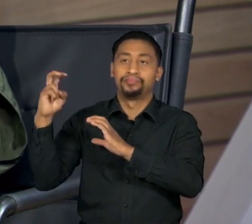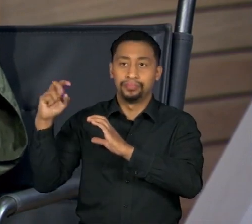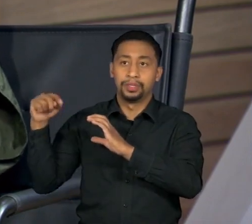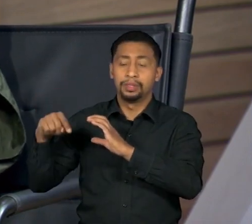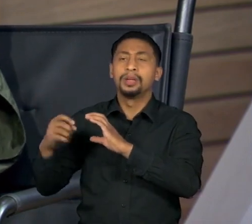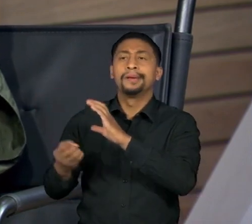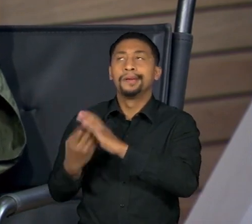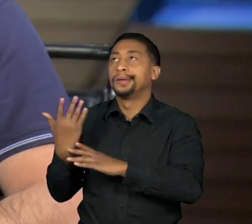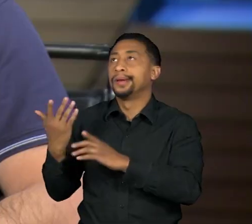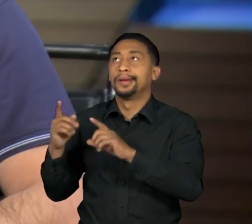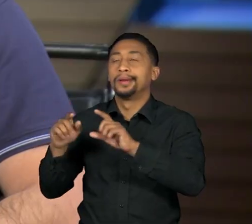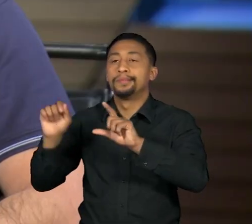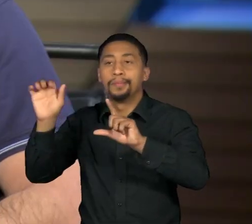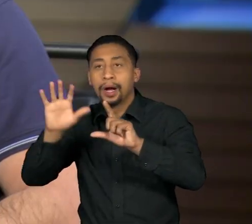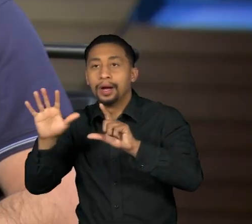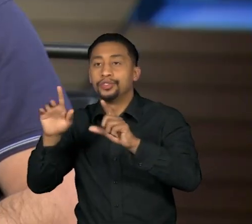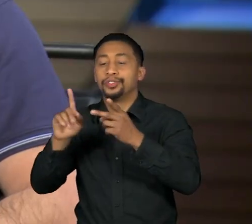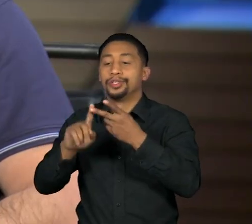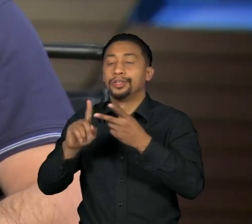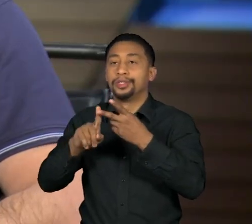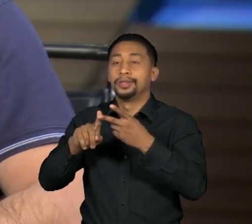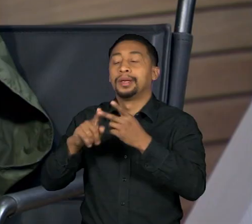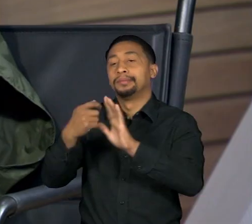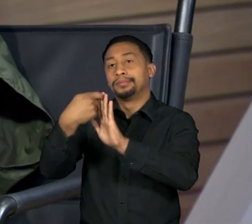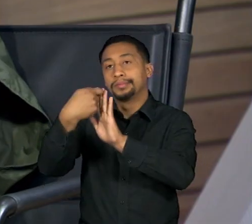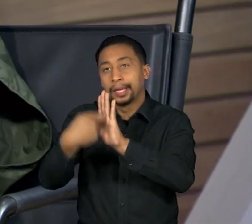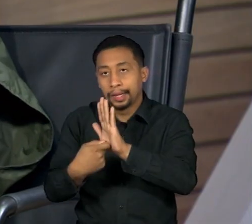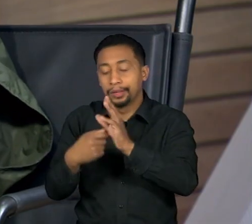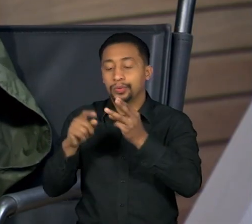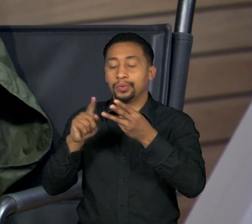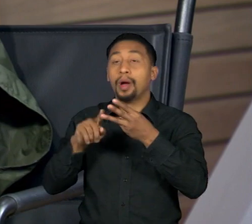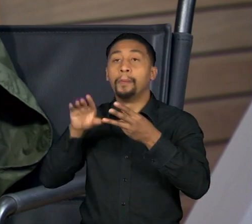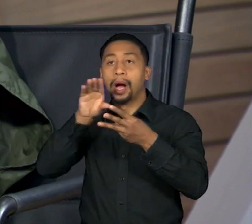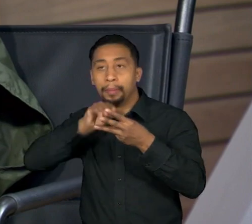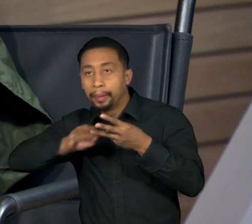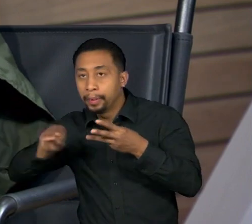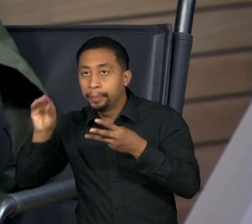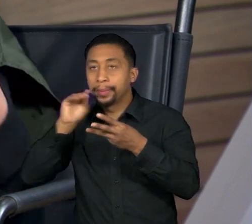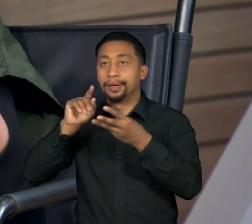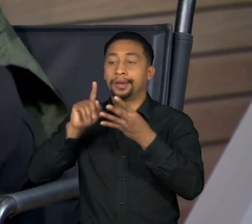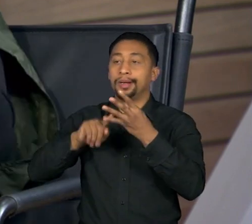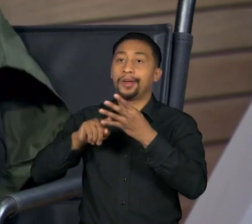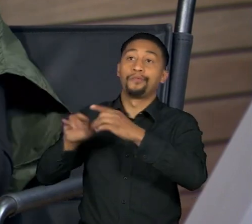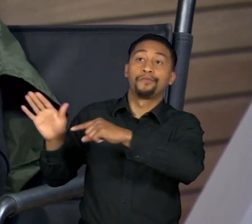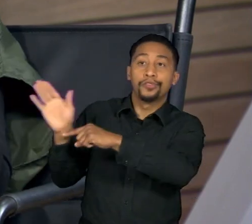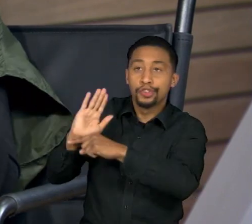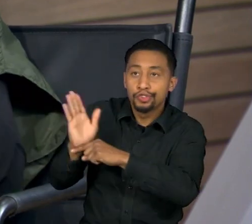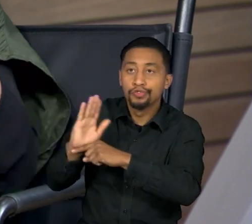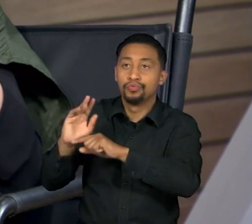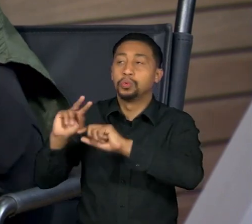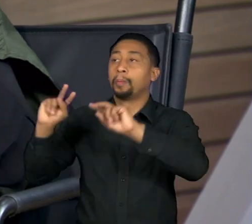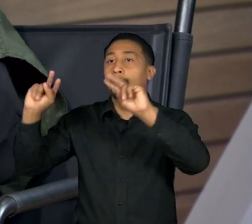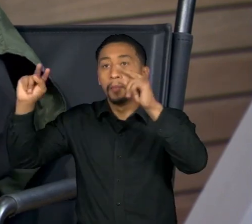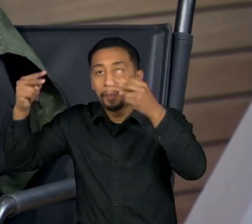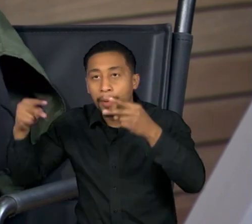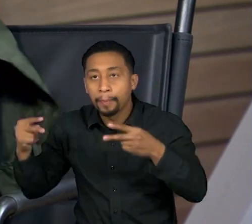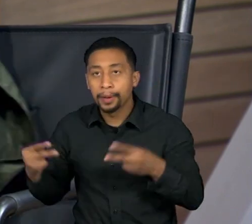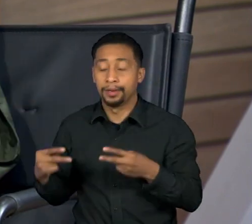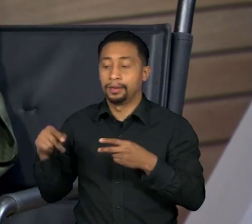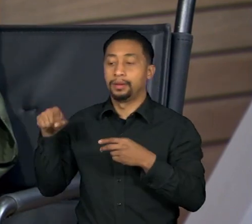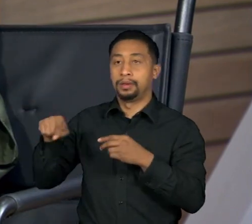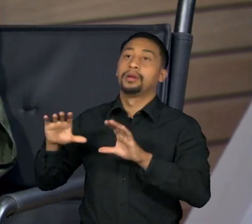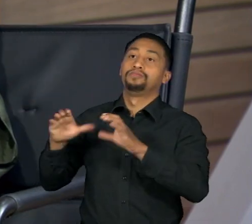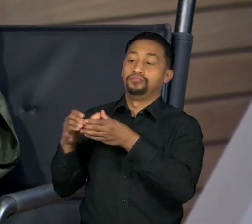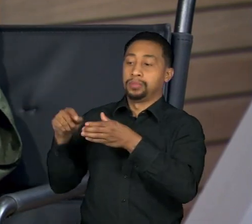texto, um áudio, um código. Porque até então, os modelos preditivos, esses que eram dessa primeira categoria,